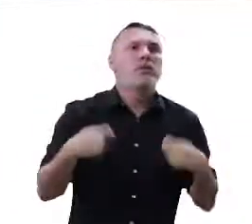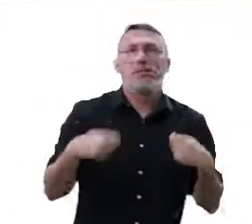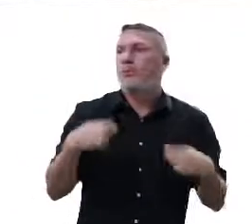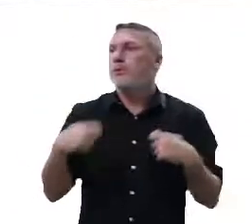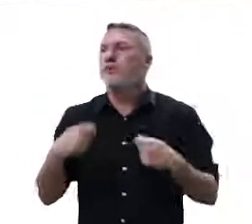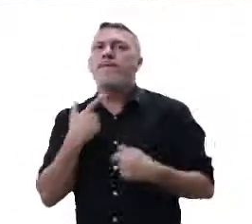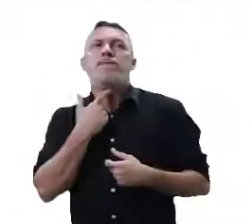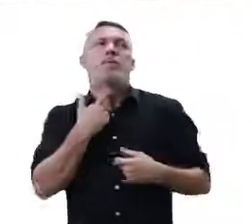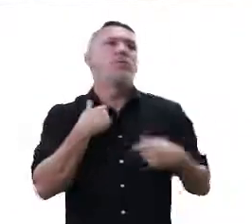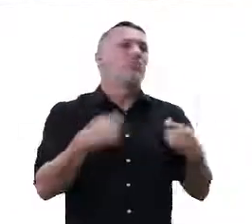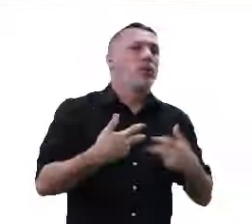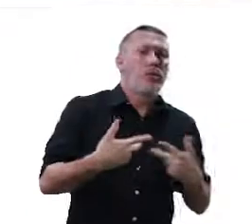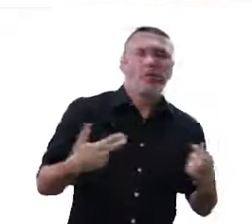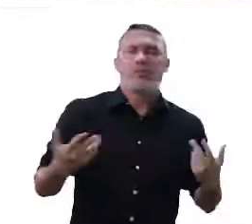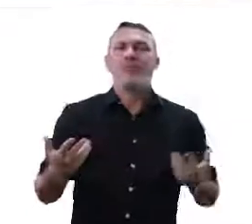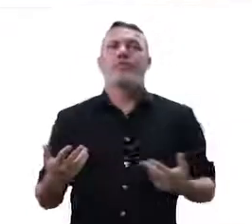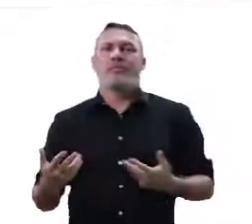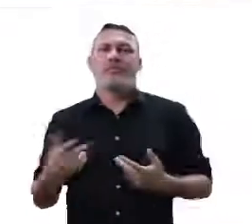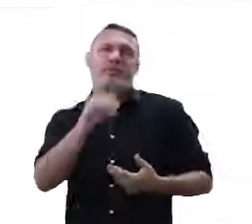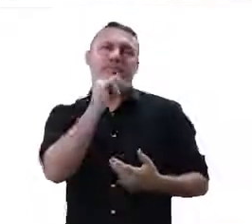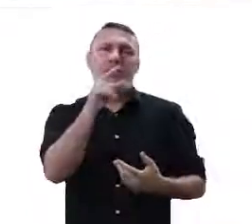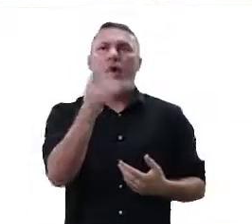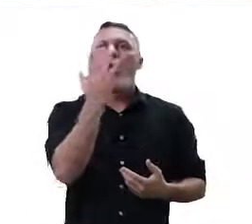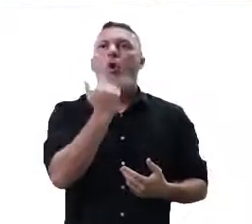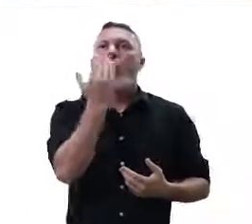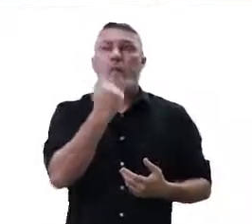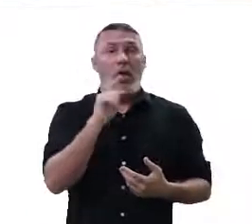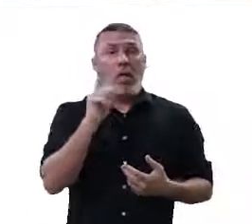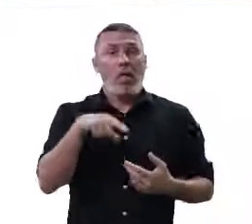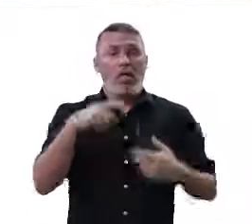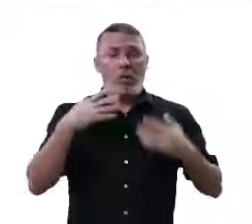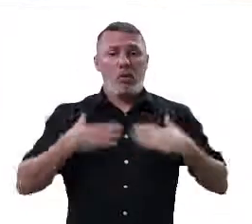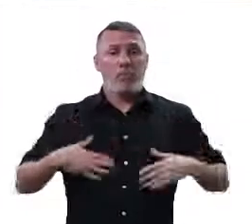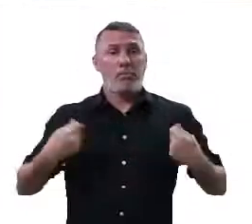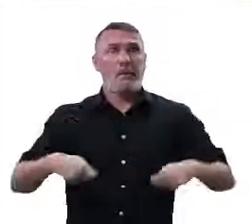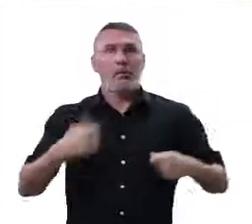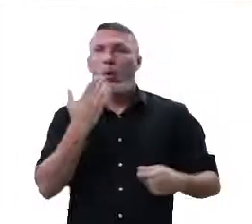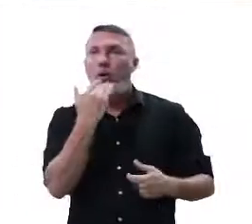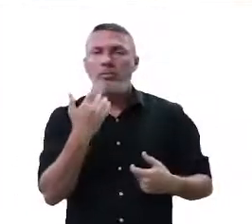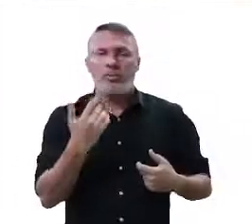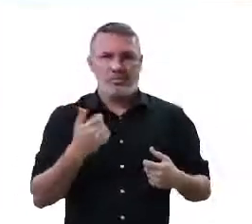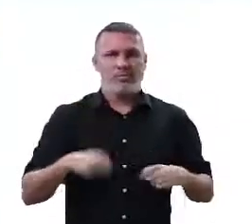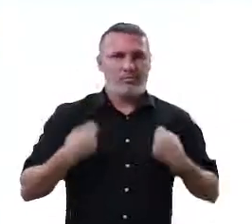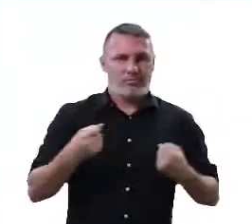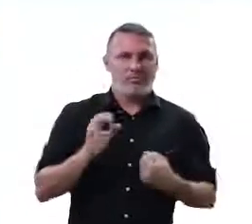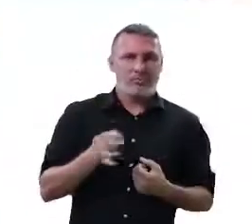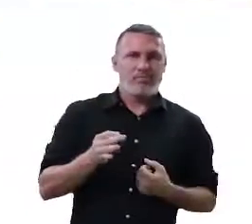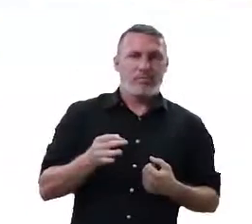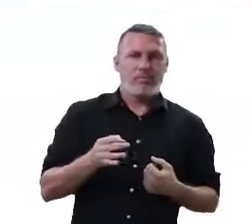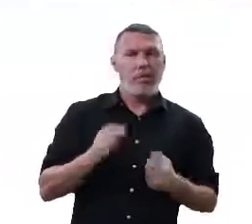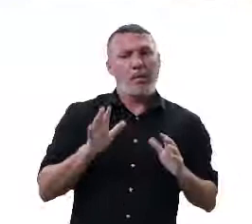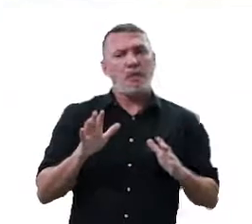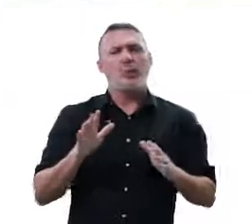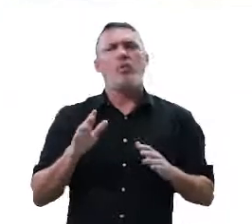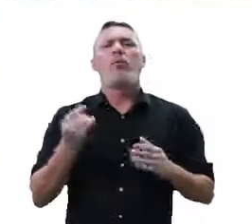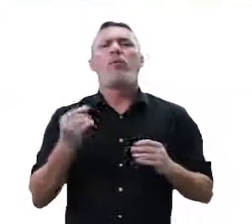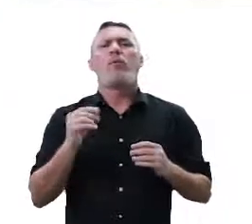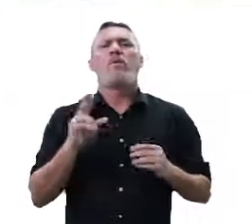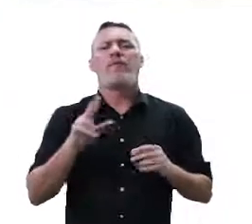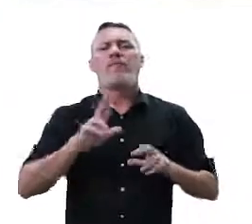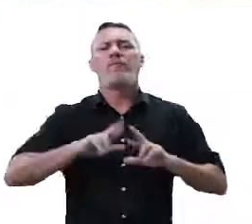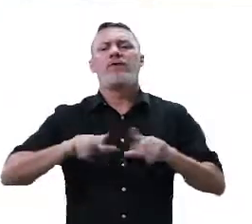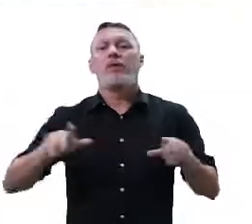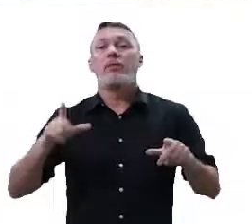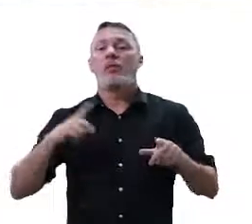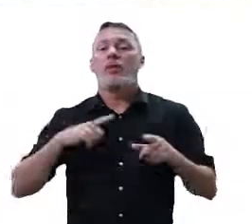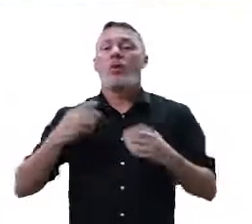sempre, né? A própria questão de se alimentar já é uma necessidade material. Mas, de qualquer forma, o